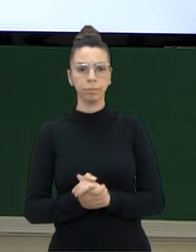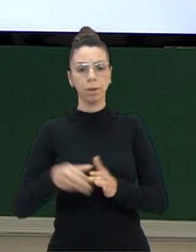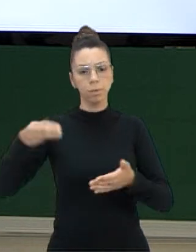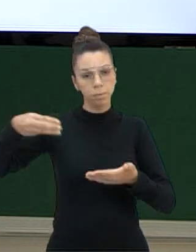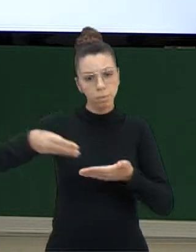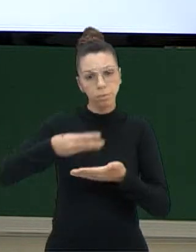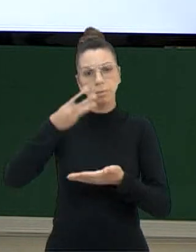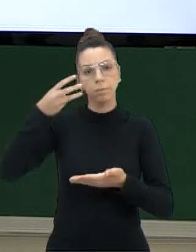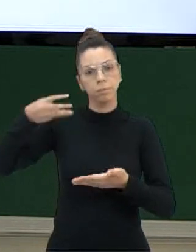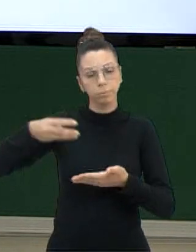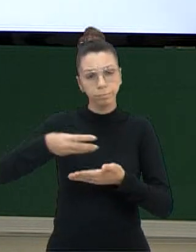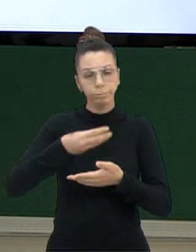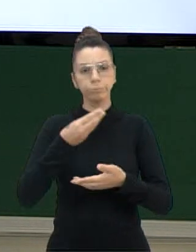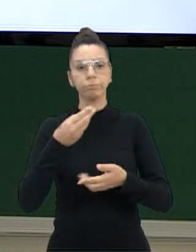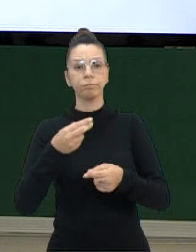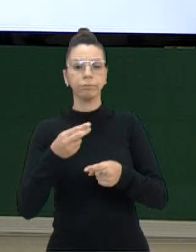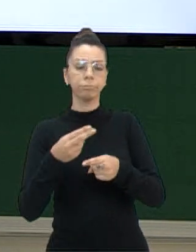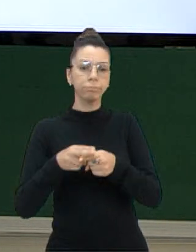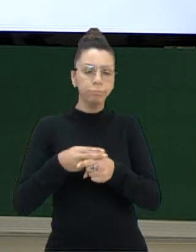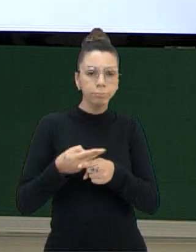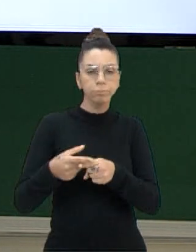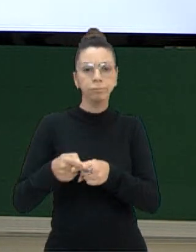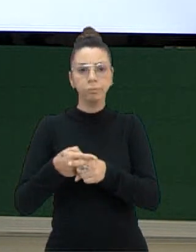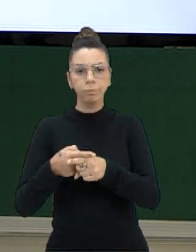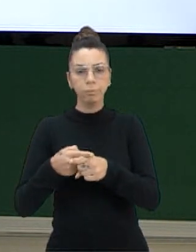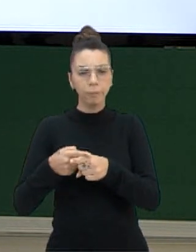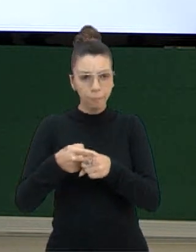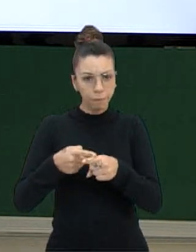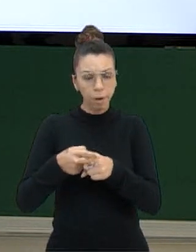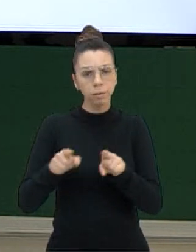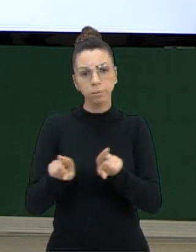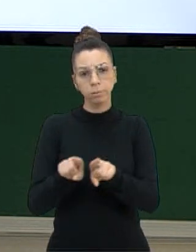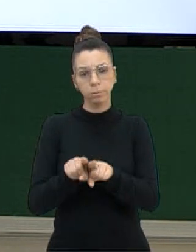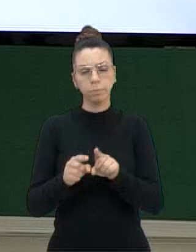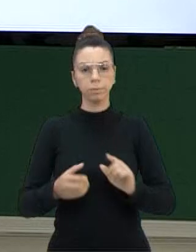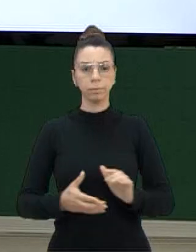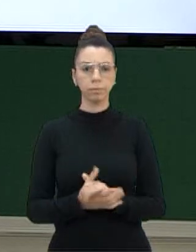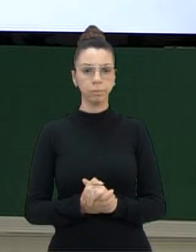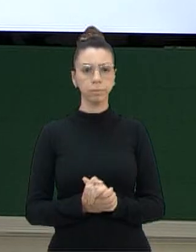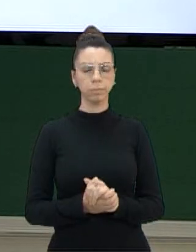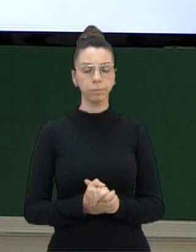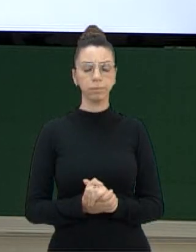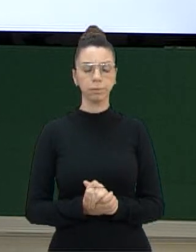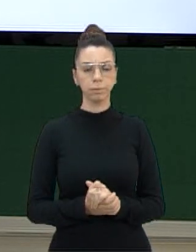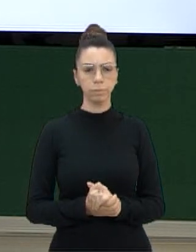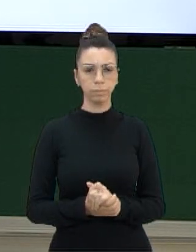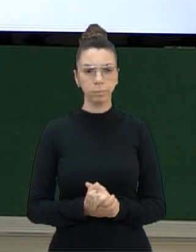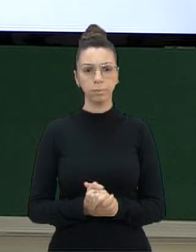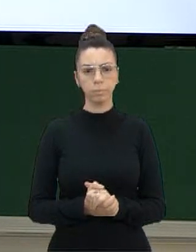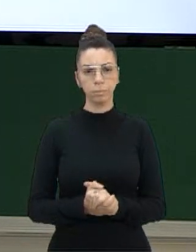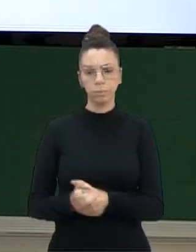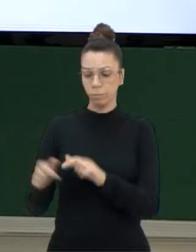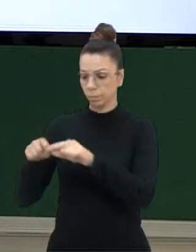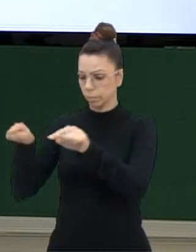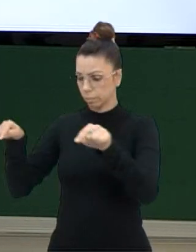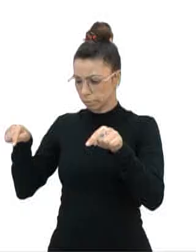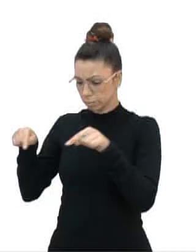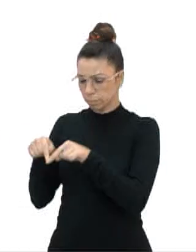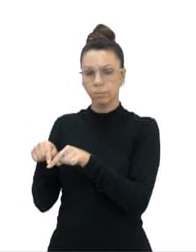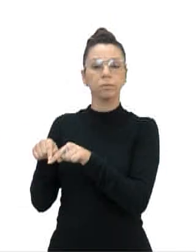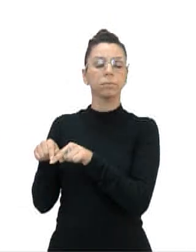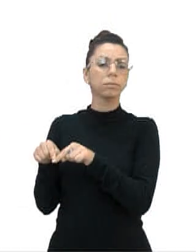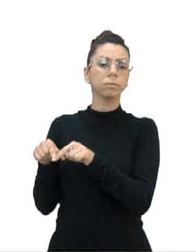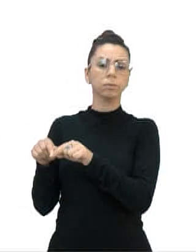tenedor, colher, garfo e faca, perfeito? Em la sala, alguns elementos que temos então, el